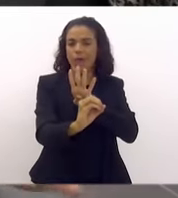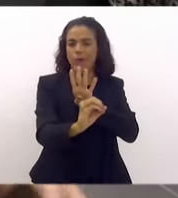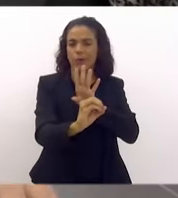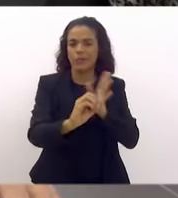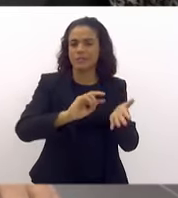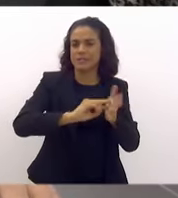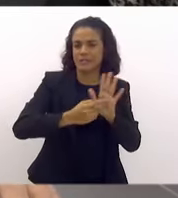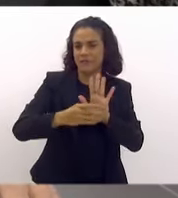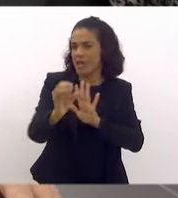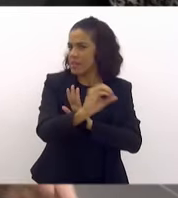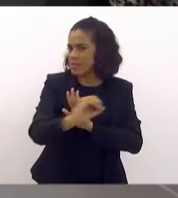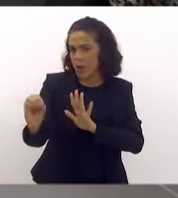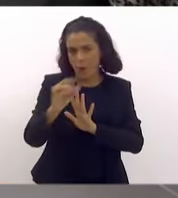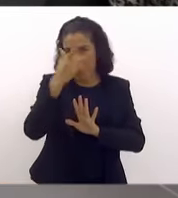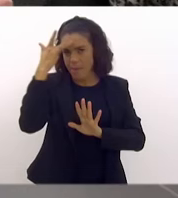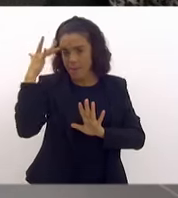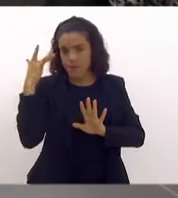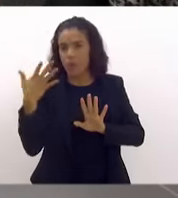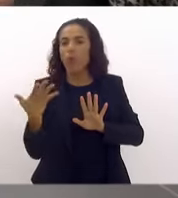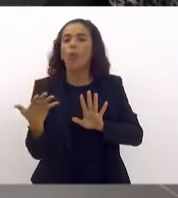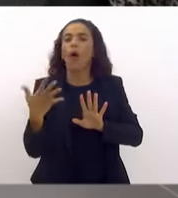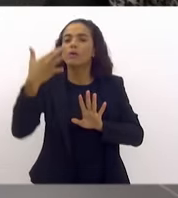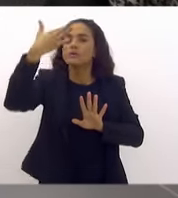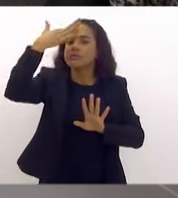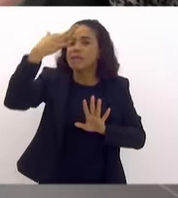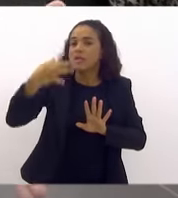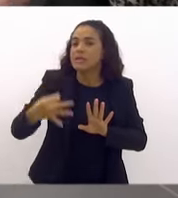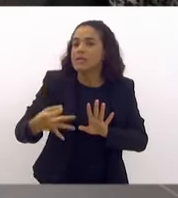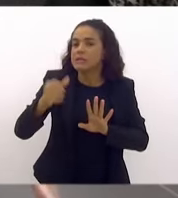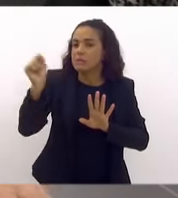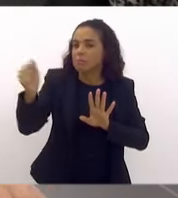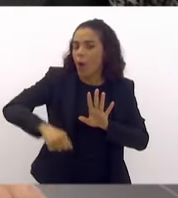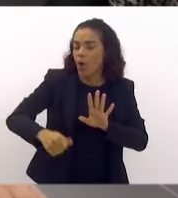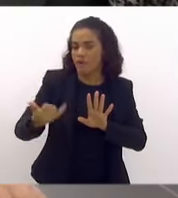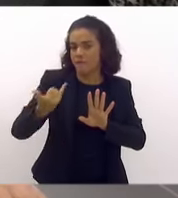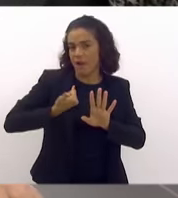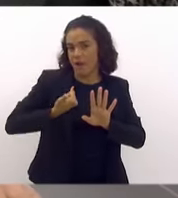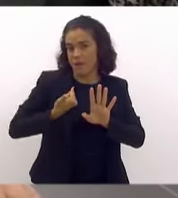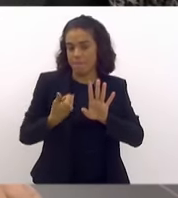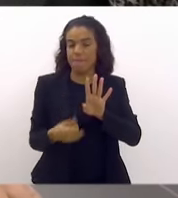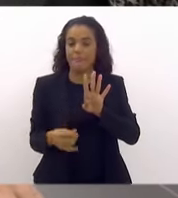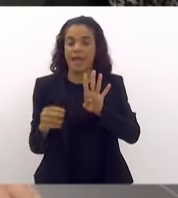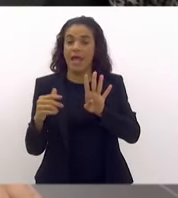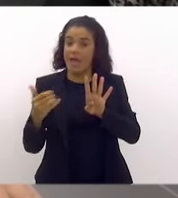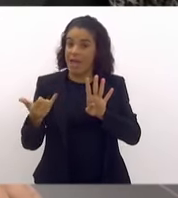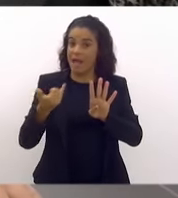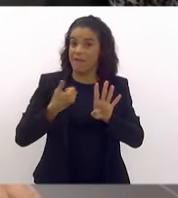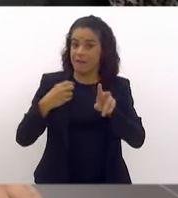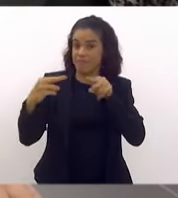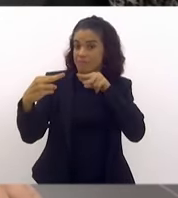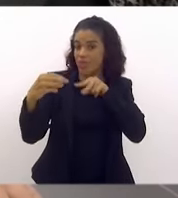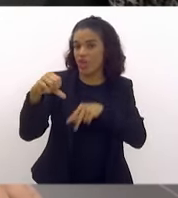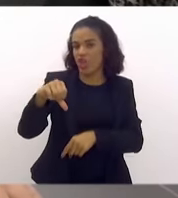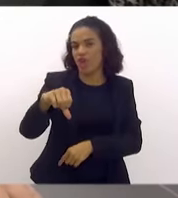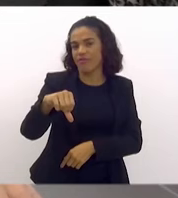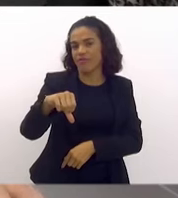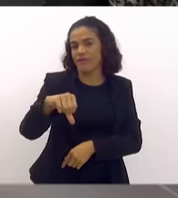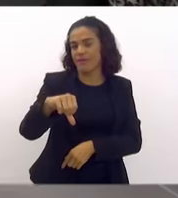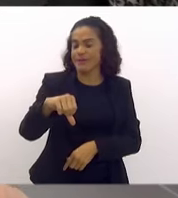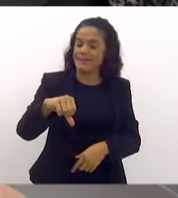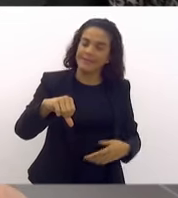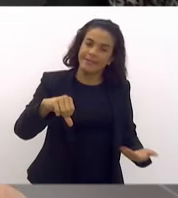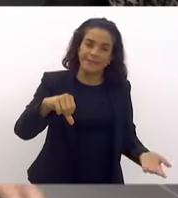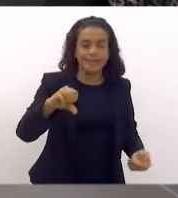não foi essa pessoa qual é o grau de certeza que a senhora pode apontar nesse momento ela vira para mim nove eu